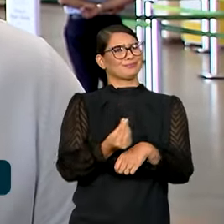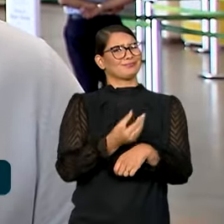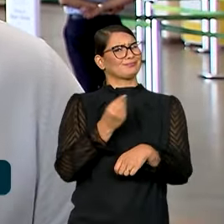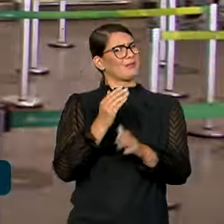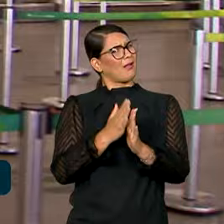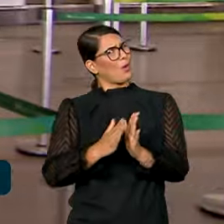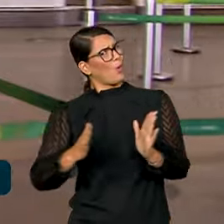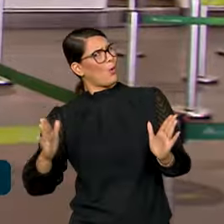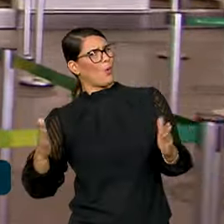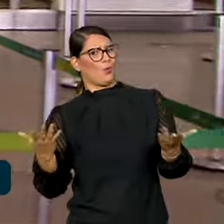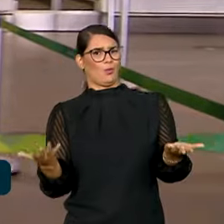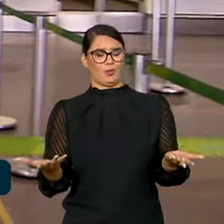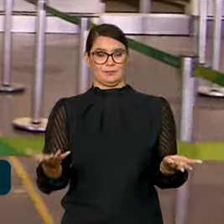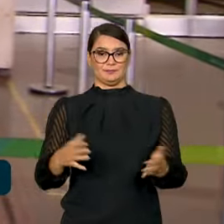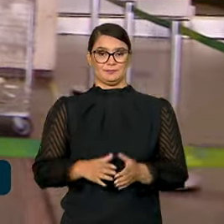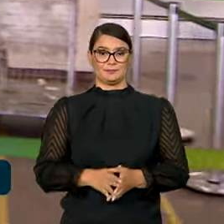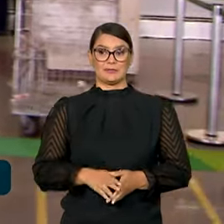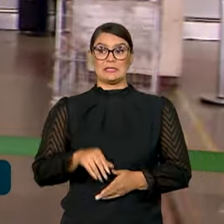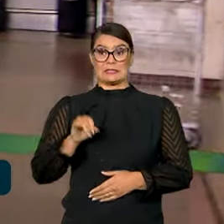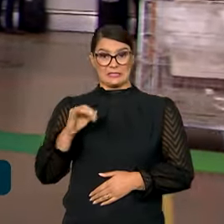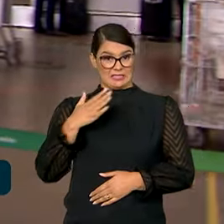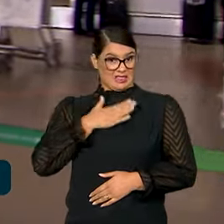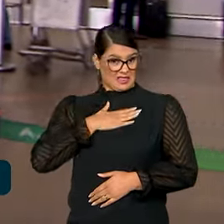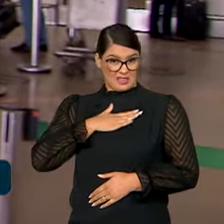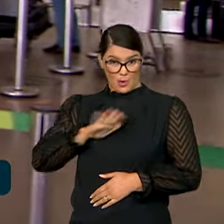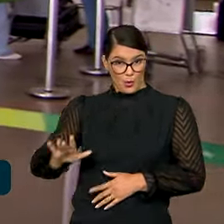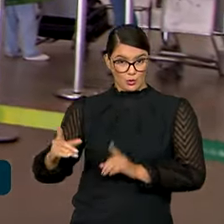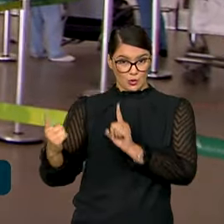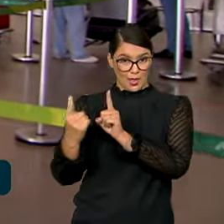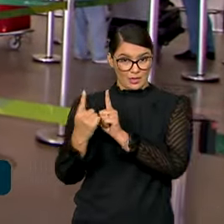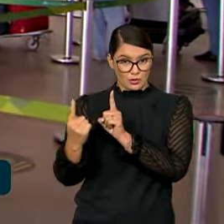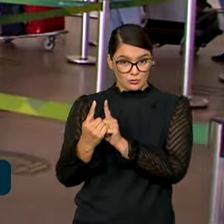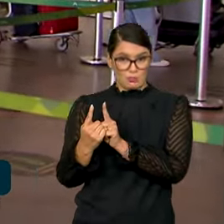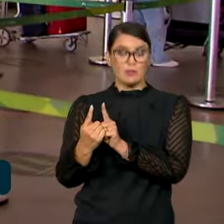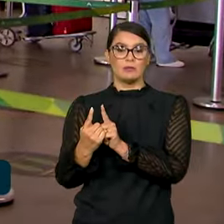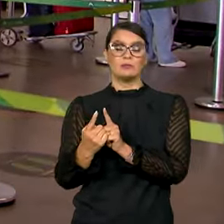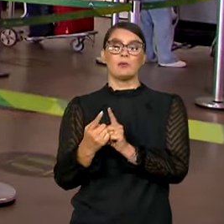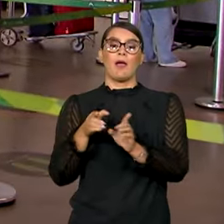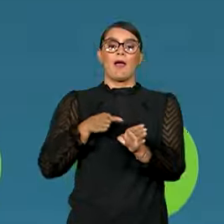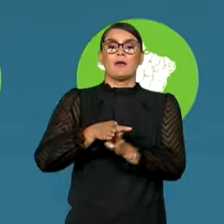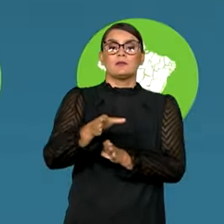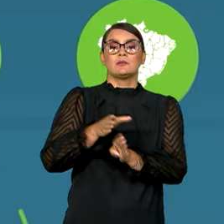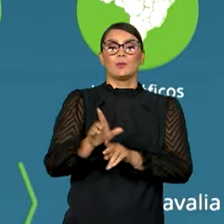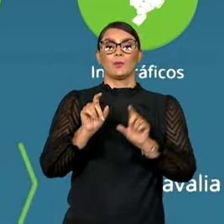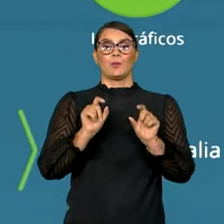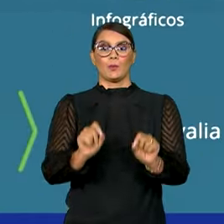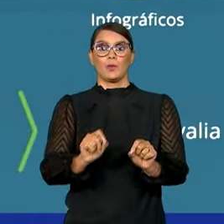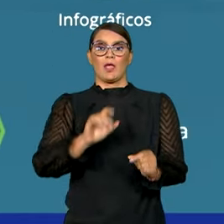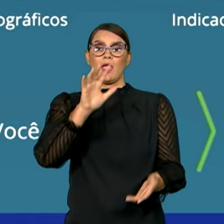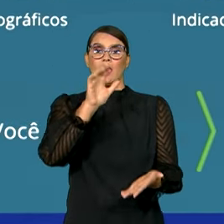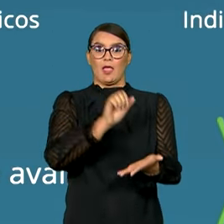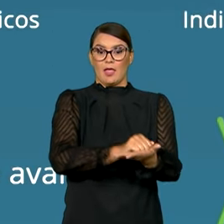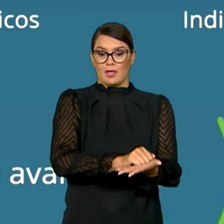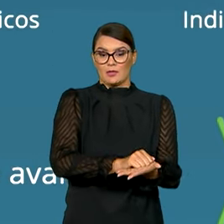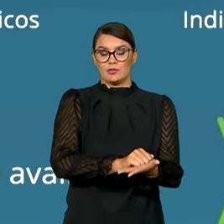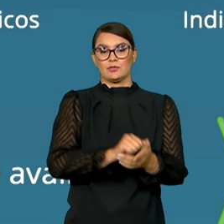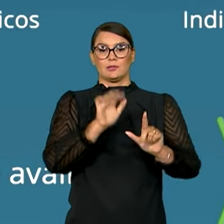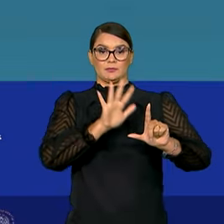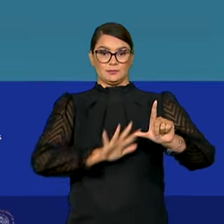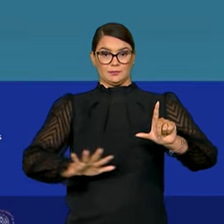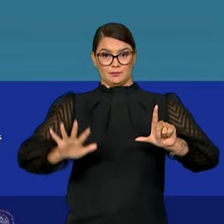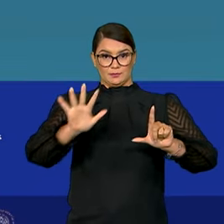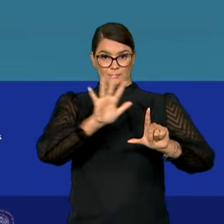muito grande. E se não ficar satisfeito com o atendimento, a recomendação é fazer um registro na